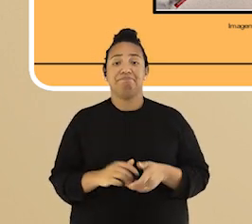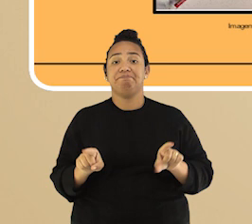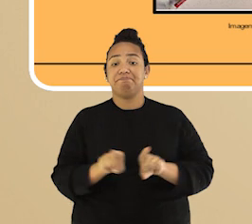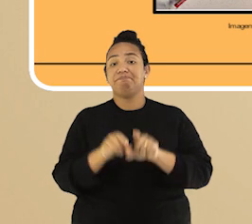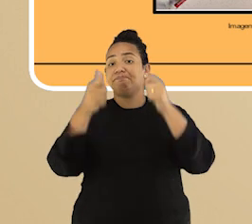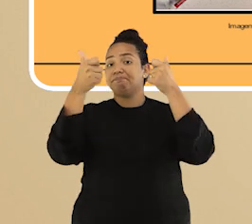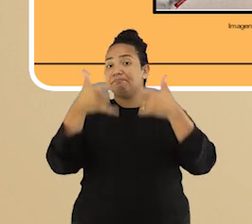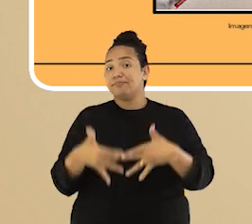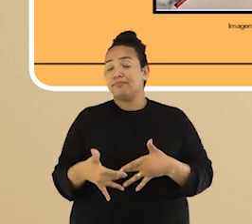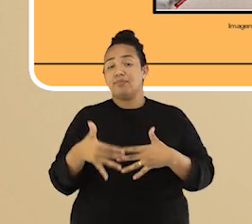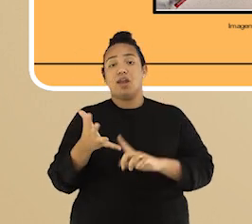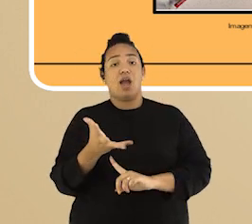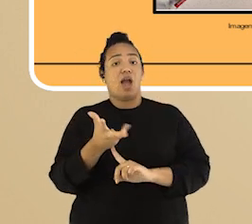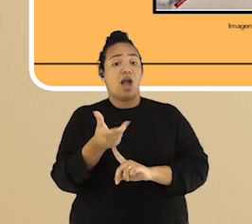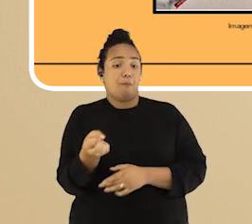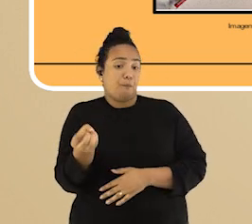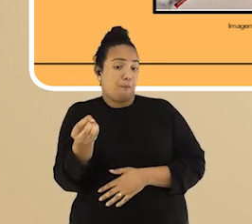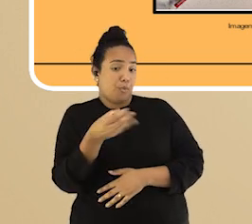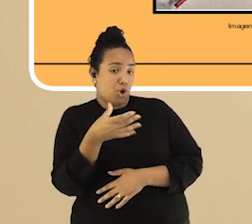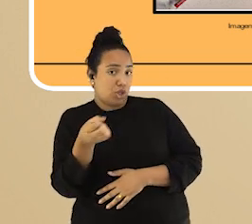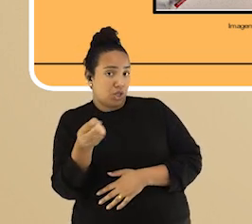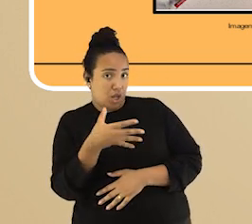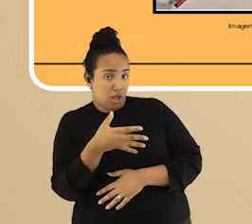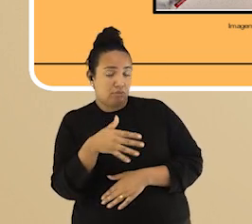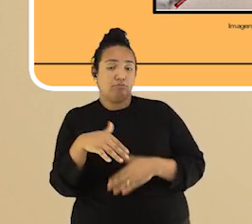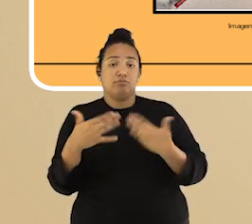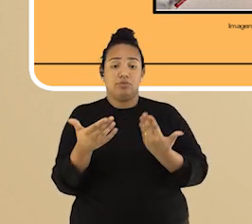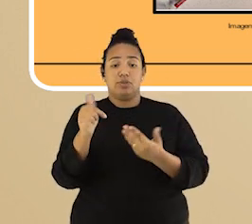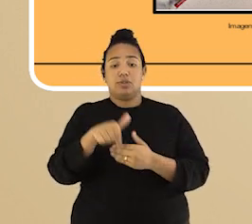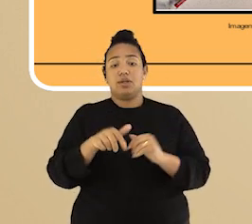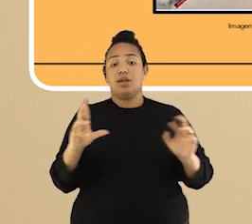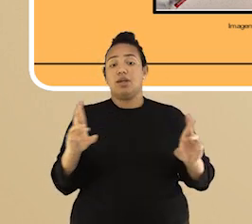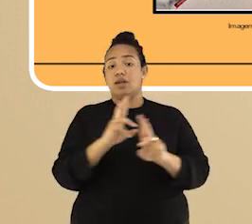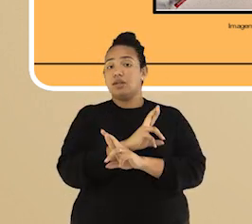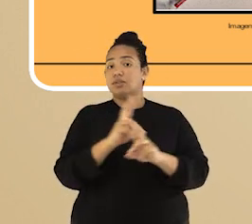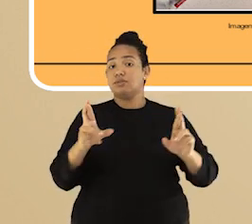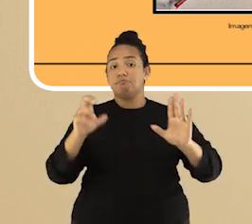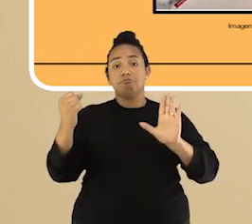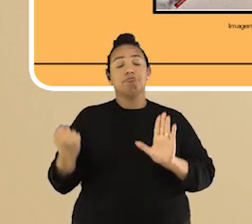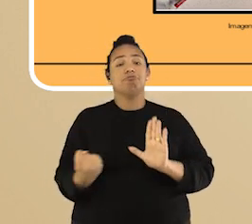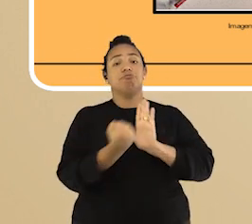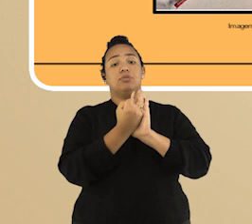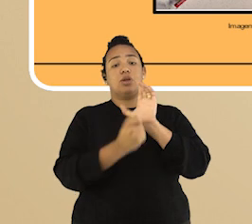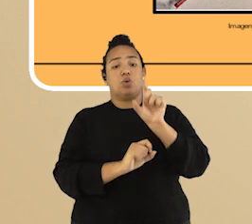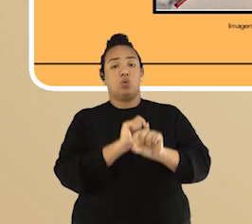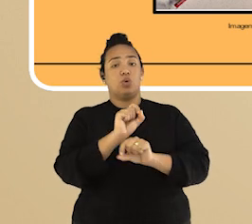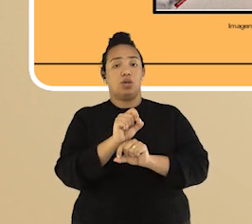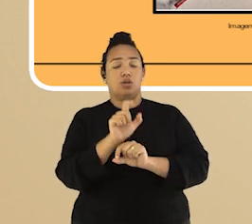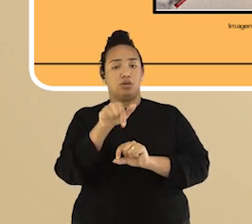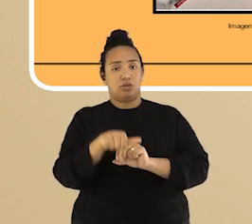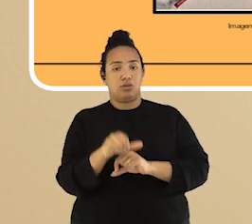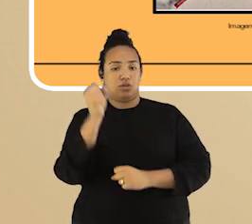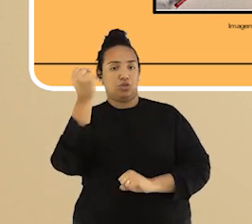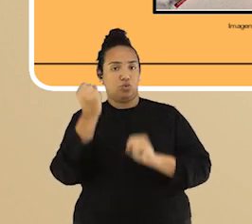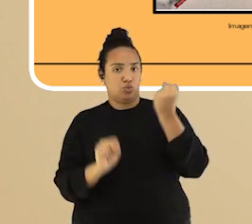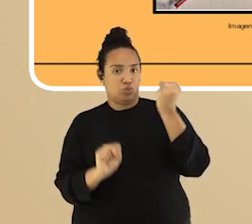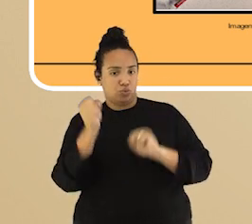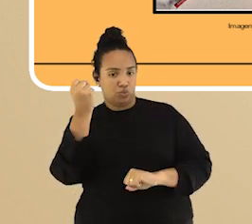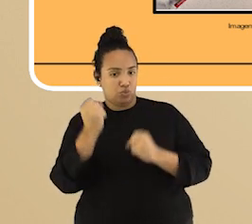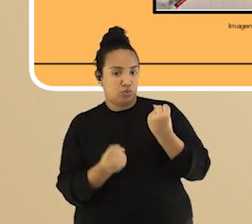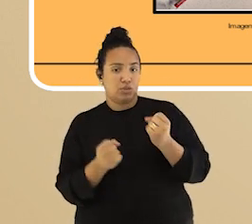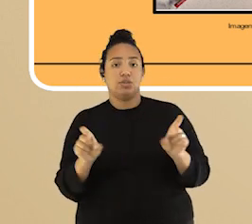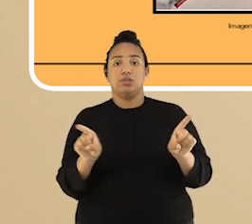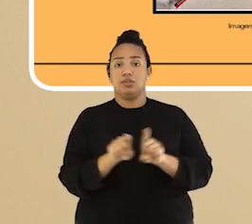arte moderna, onde essa relação ela foi marcada principalmente com a industrialização e o modo